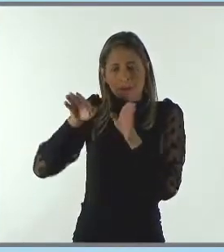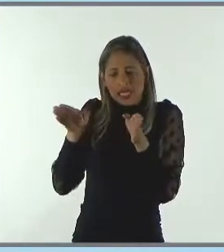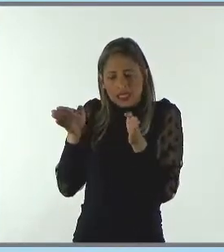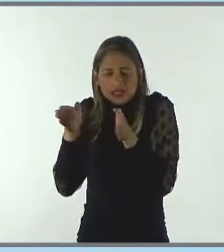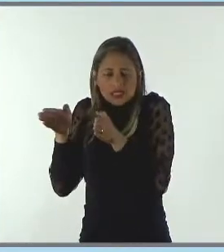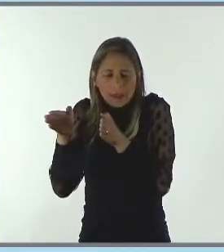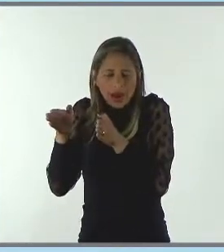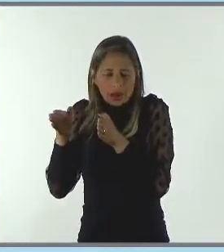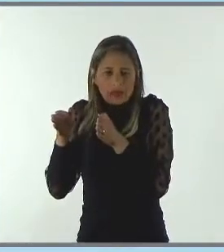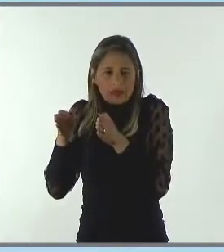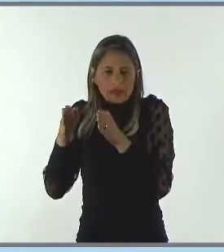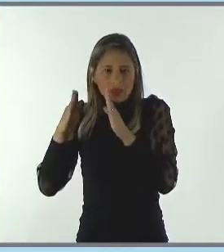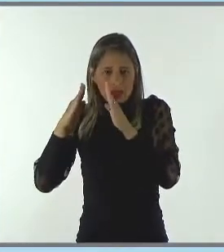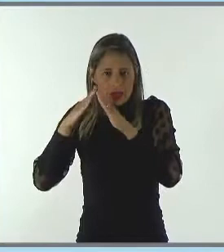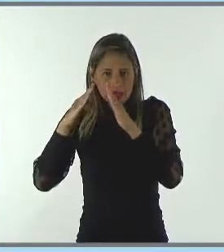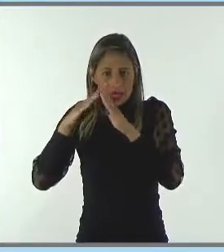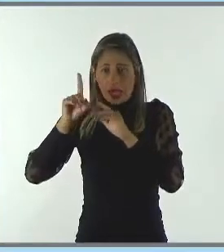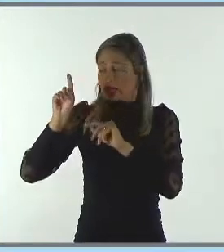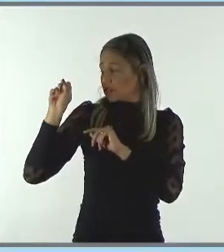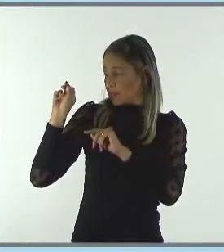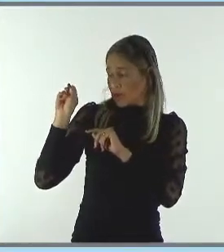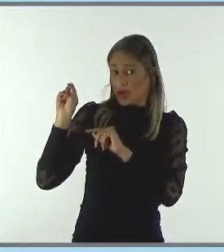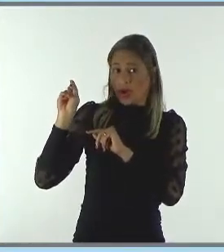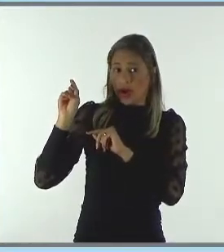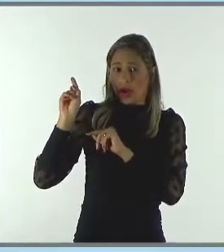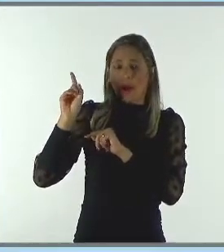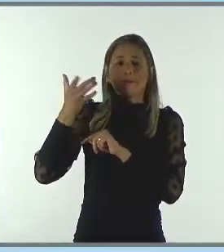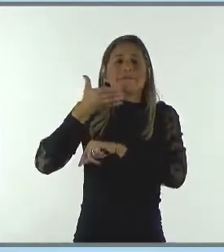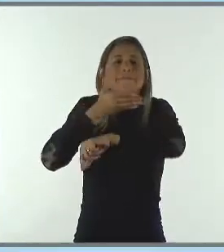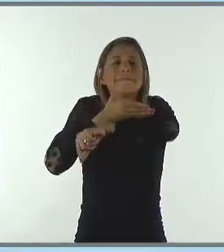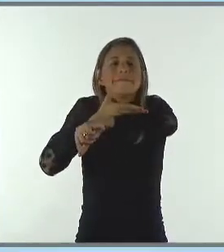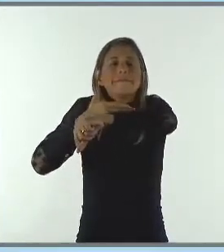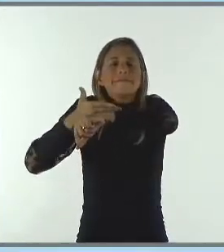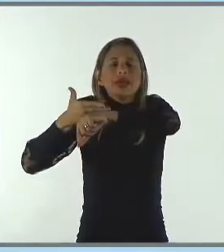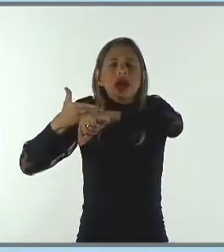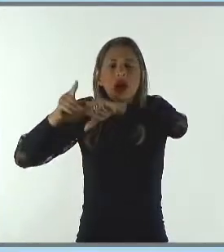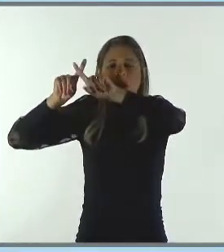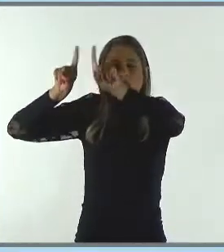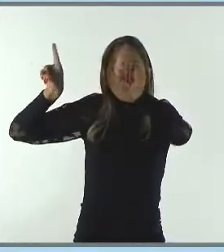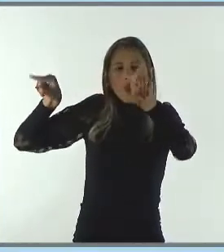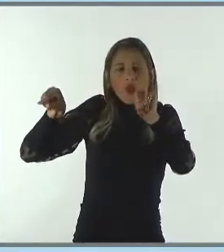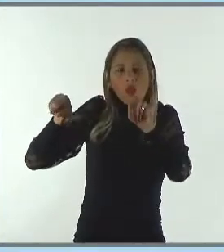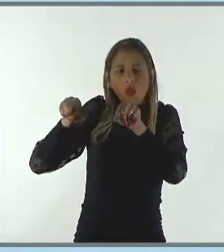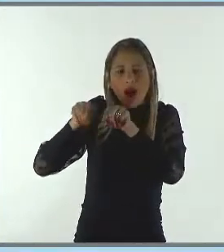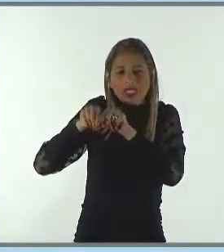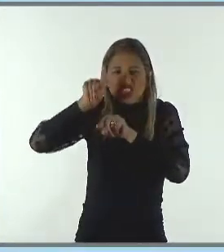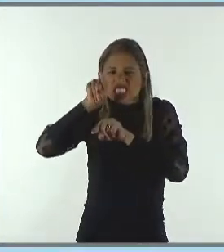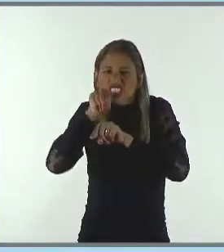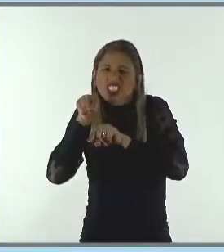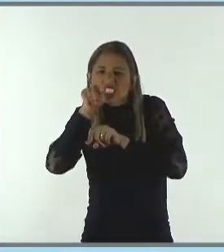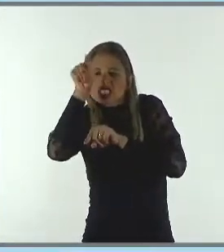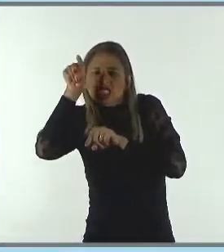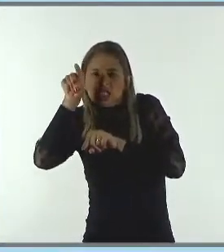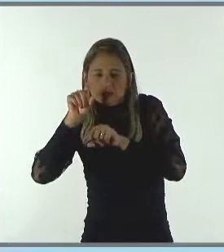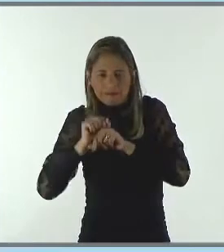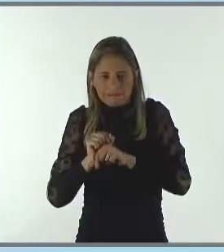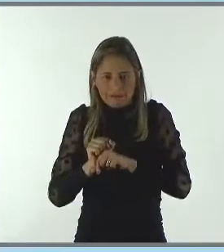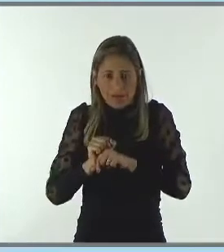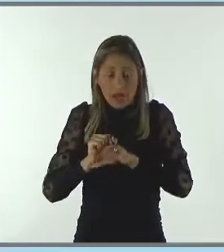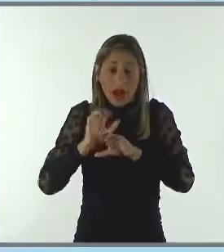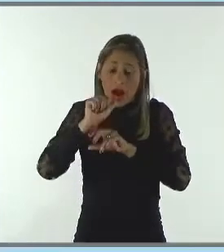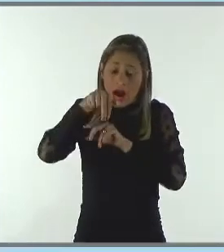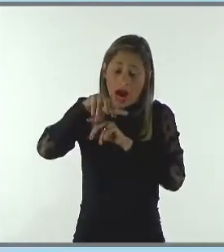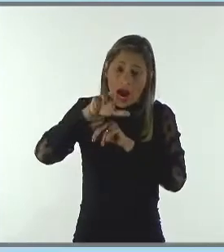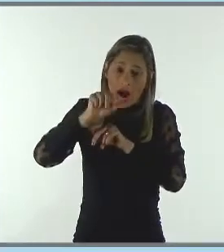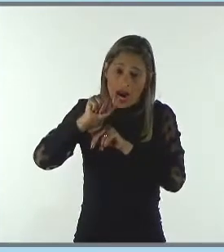casa. Tenho no fundo uma parede branca e um quadro com motivos geométricos. Como a Ana disse, a gente é